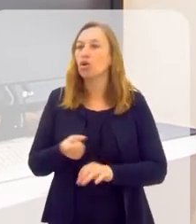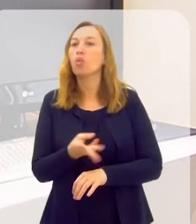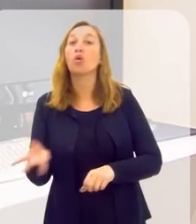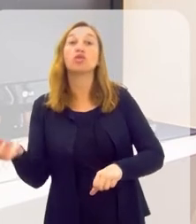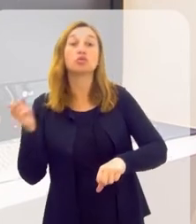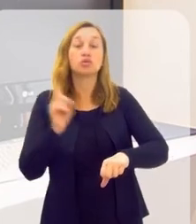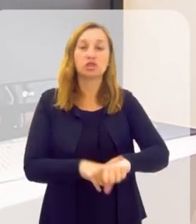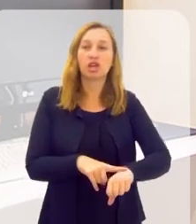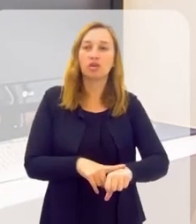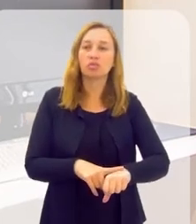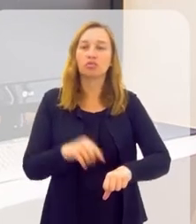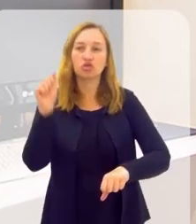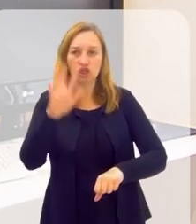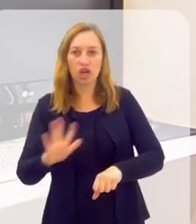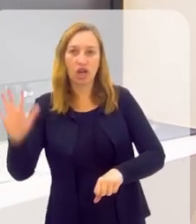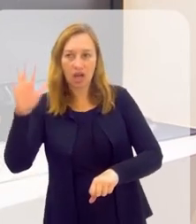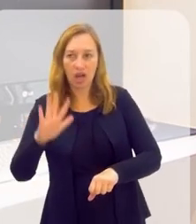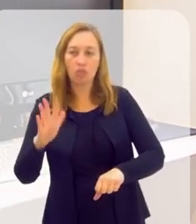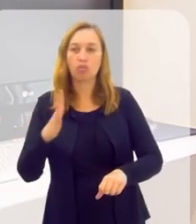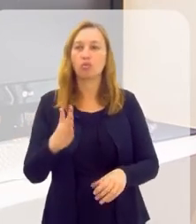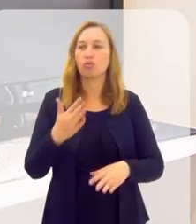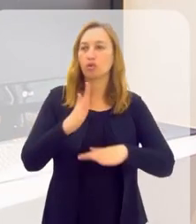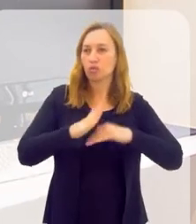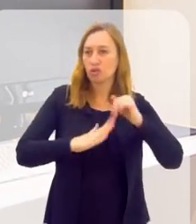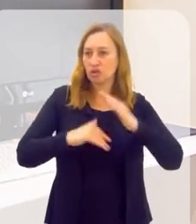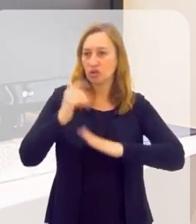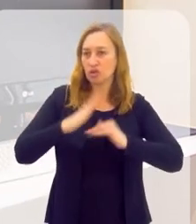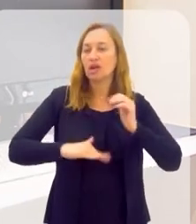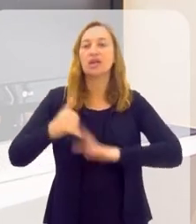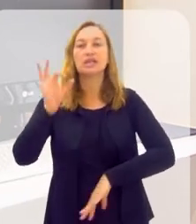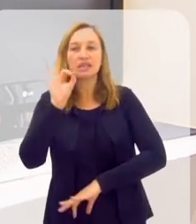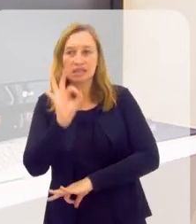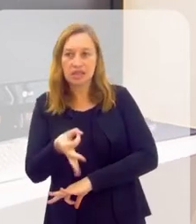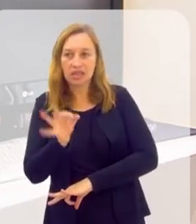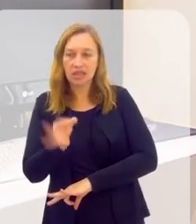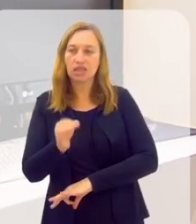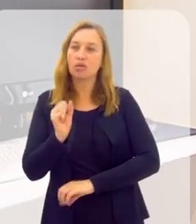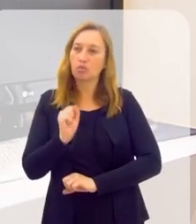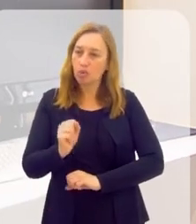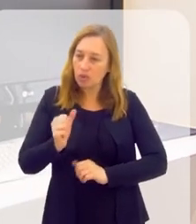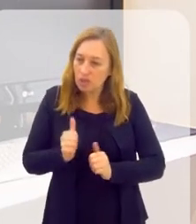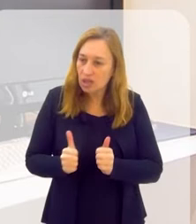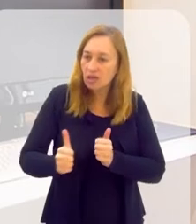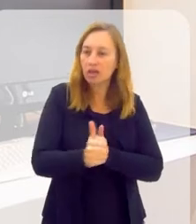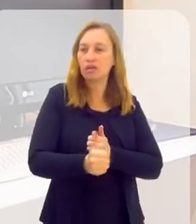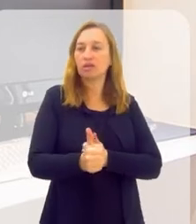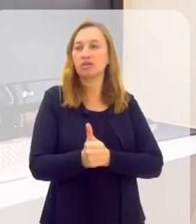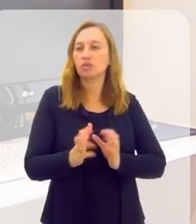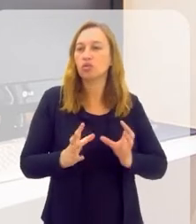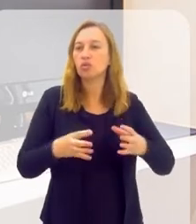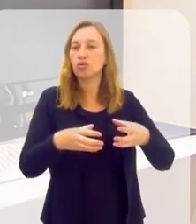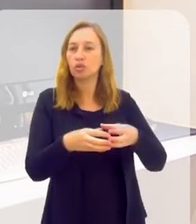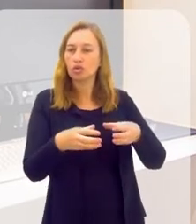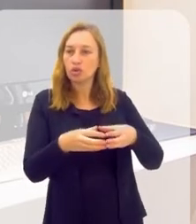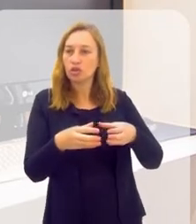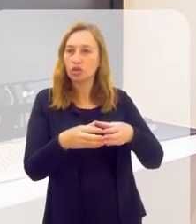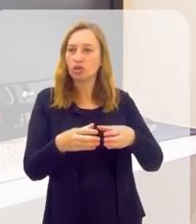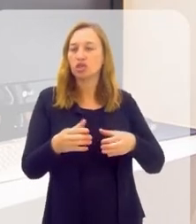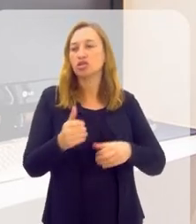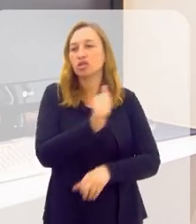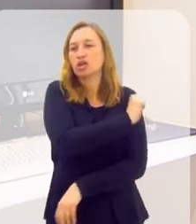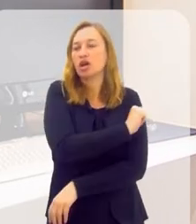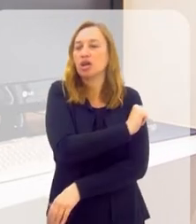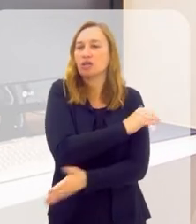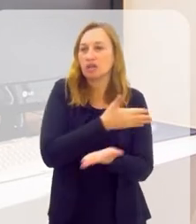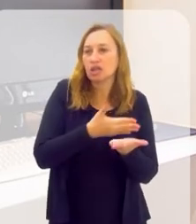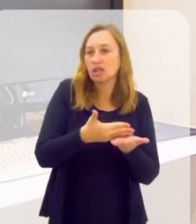tempo ele é feito, no geral, para o profissional realmente poder tomar a frente de uma equipe, de